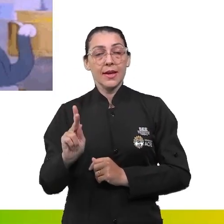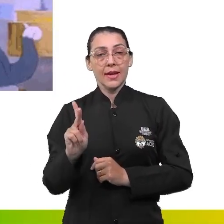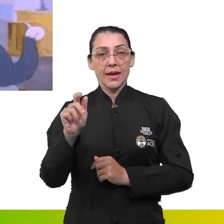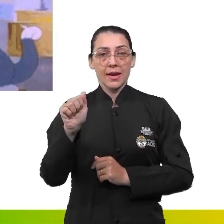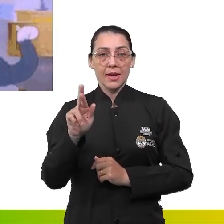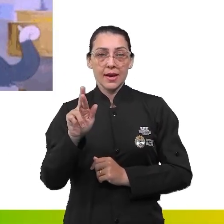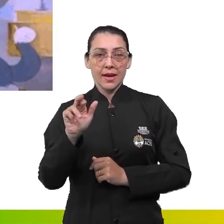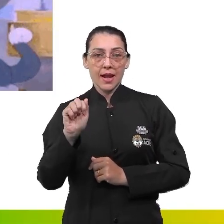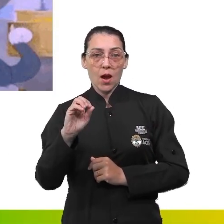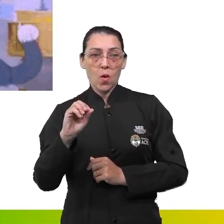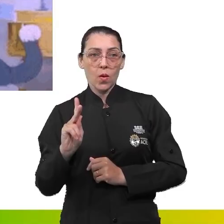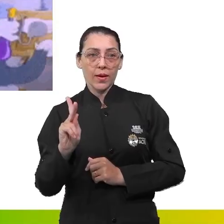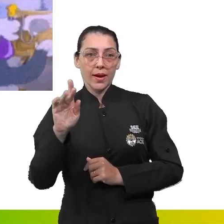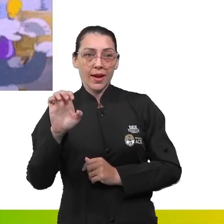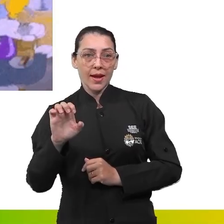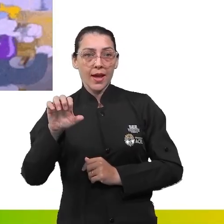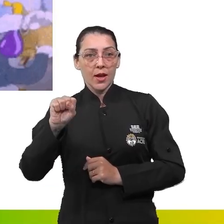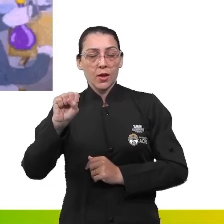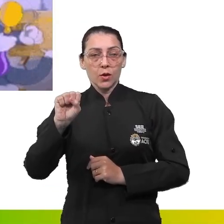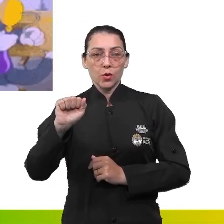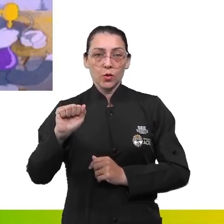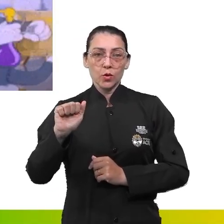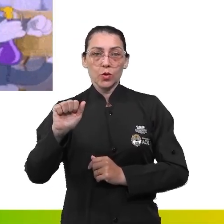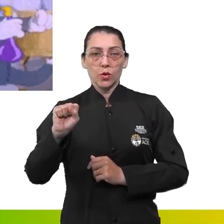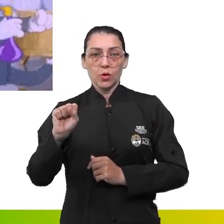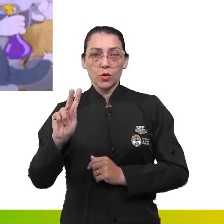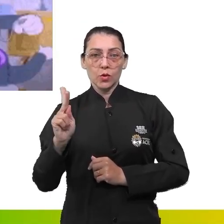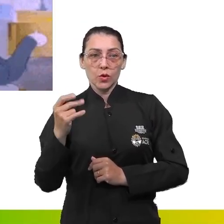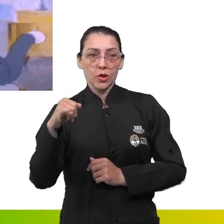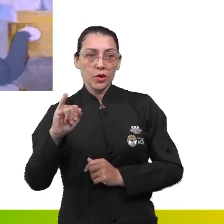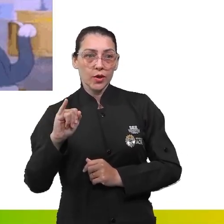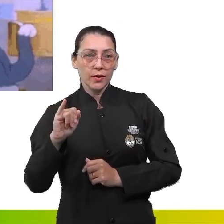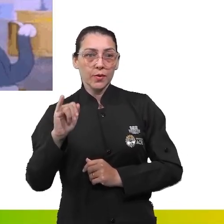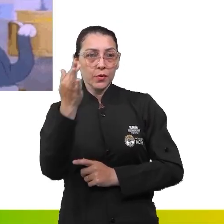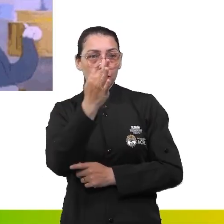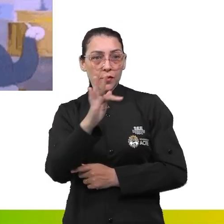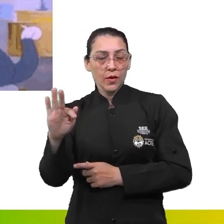o anime, karaokê, sushi.